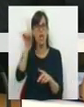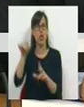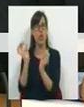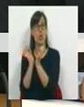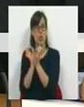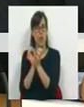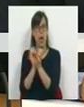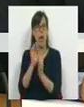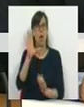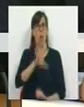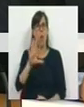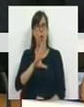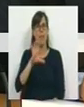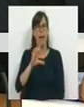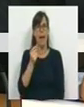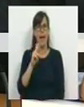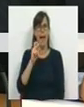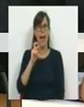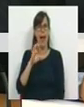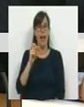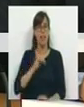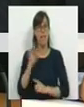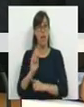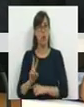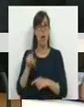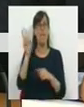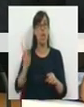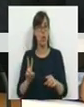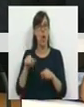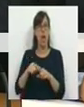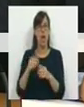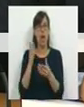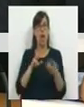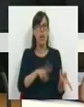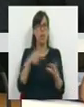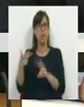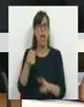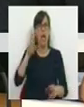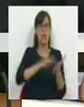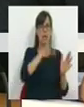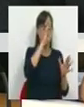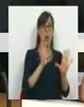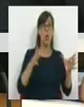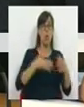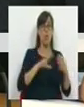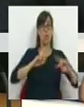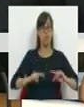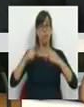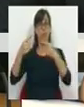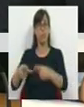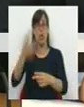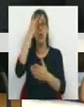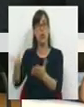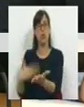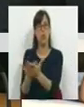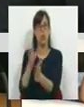sociais em Caracas, na nossa embaixada na Venezuela. Na pasta de transição do anterior Estado das Comunidades foi passada esta